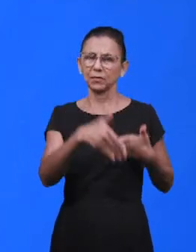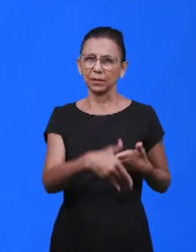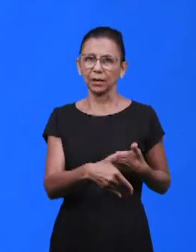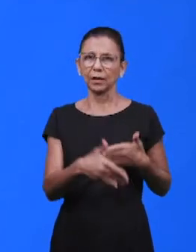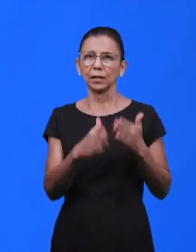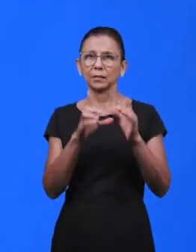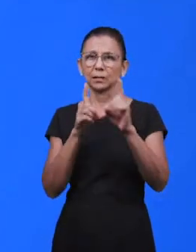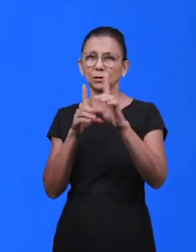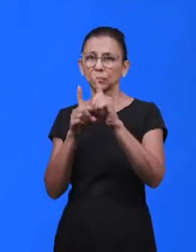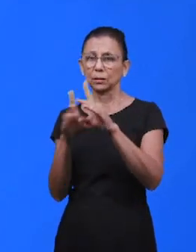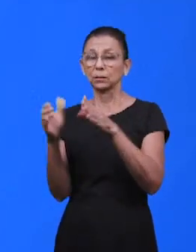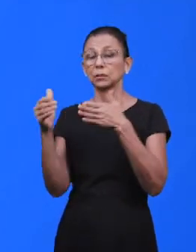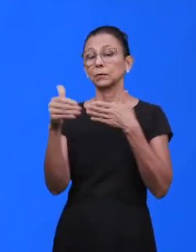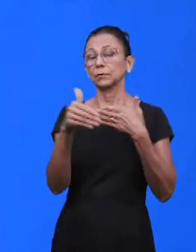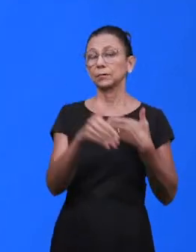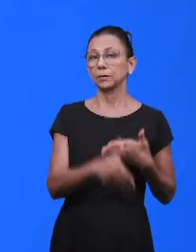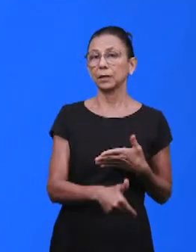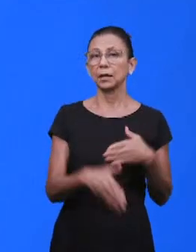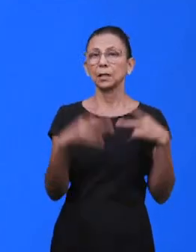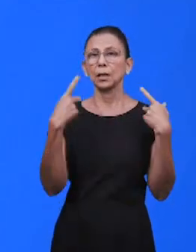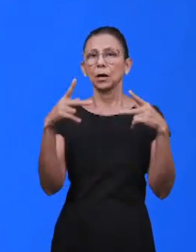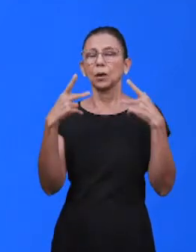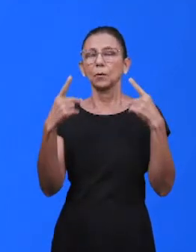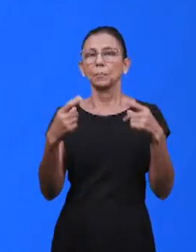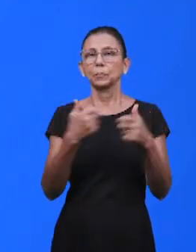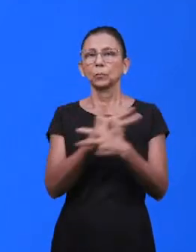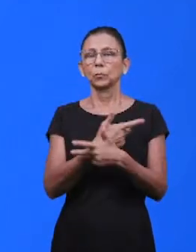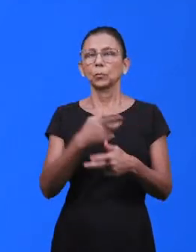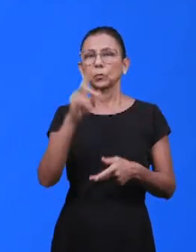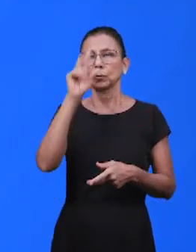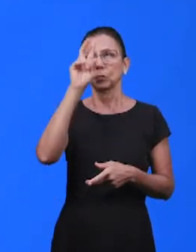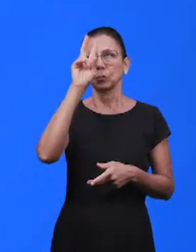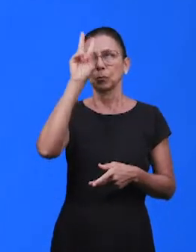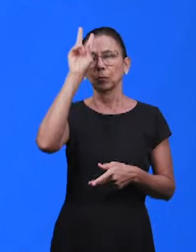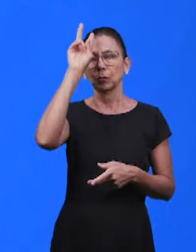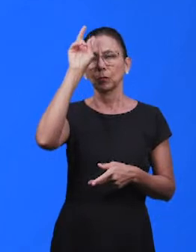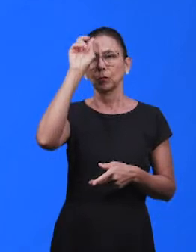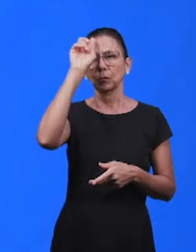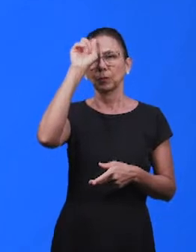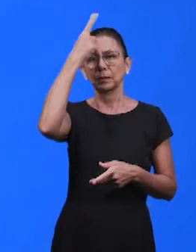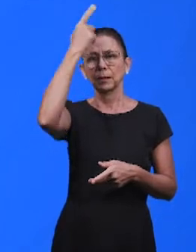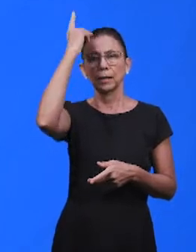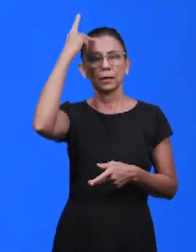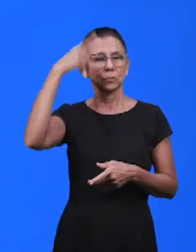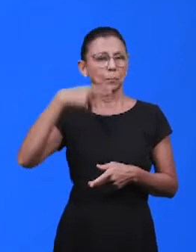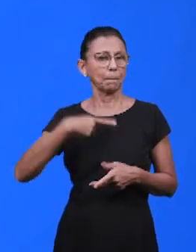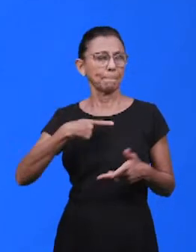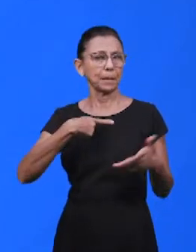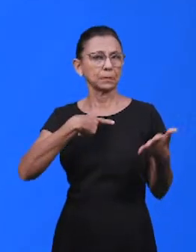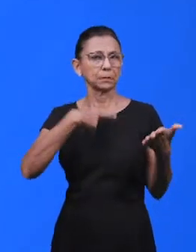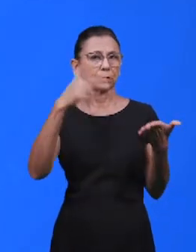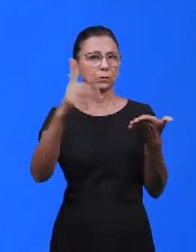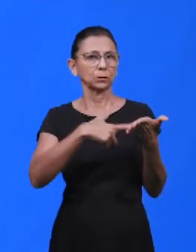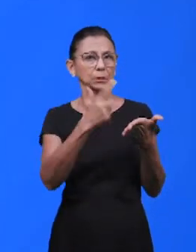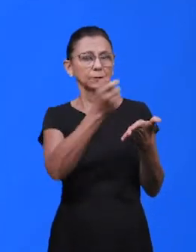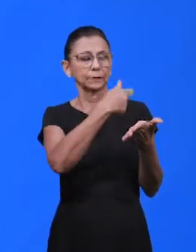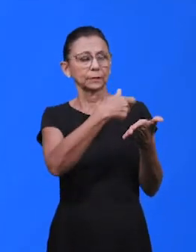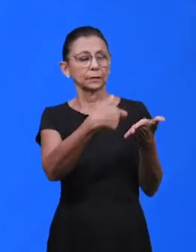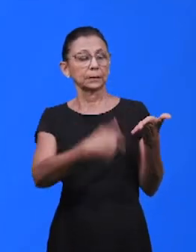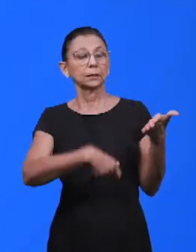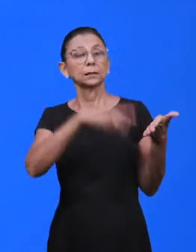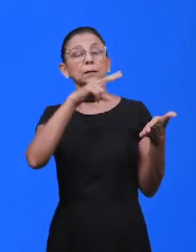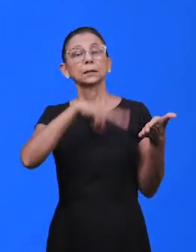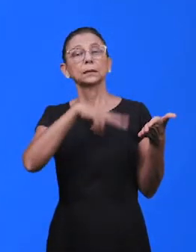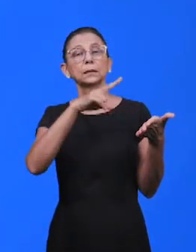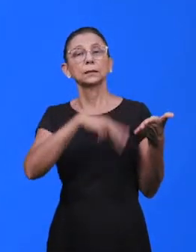pregam aquilo que está na mente deles, no intelecto deles, nos livros que eles escrevem e que eles leem, A letra